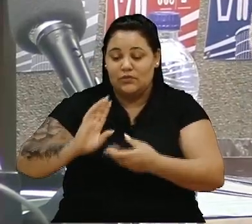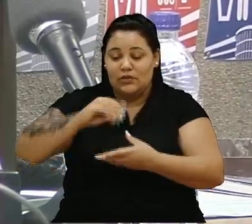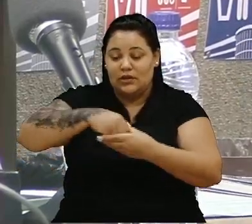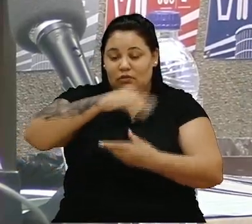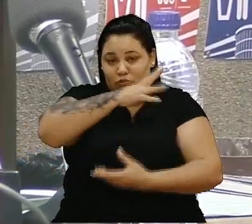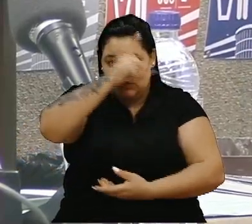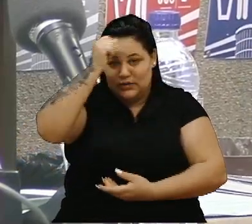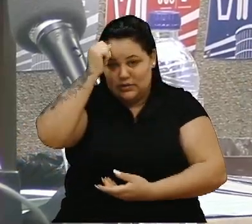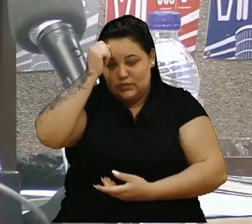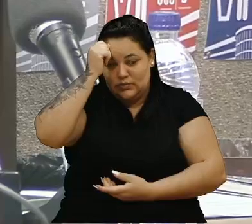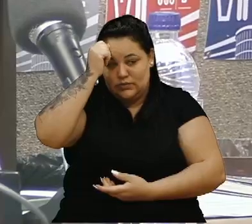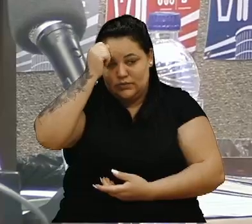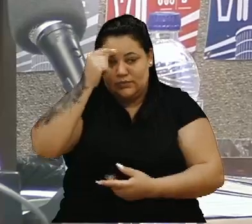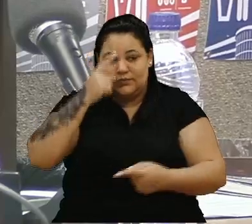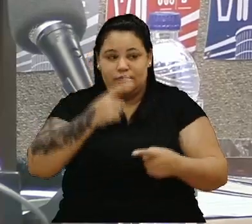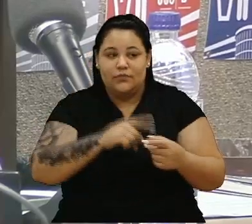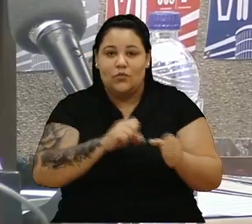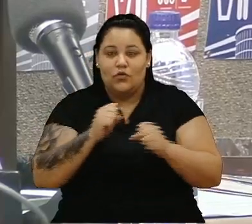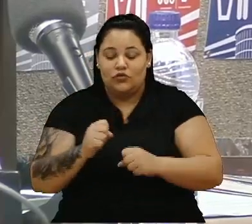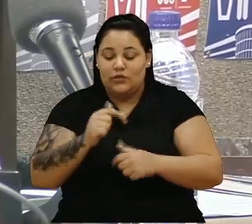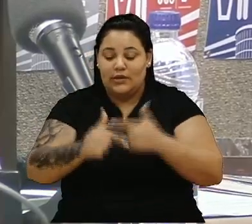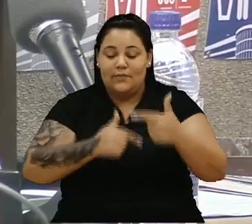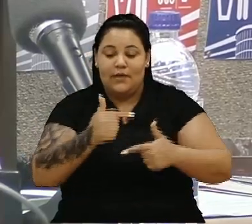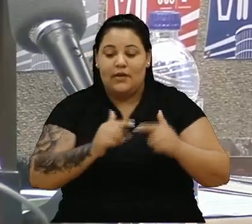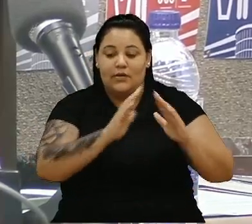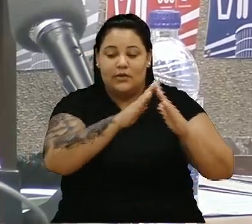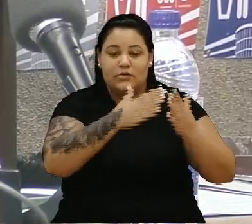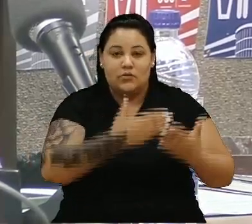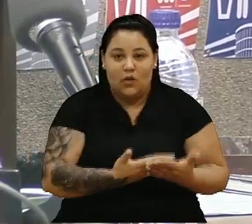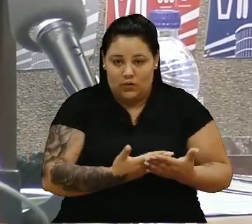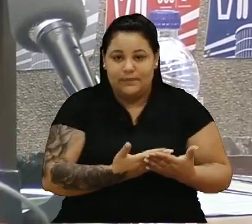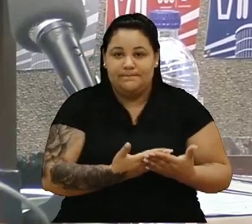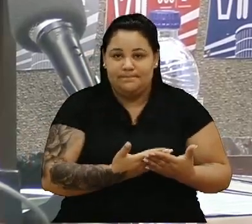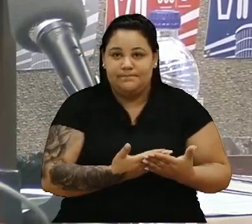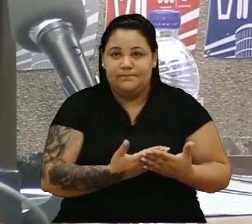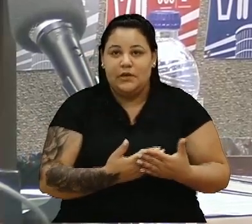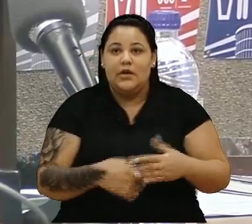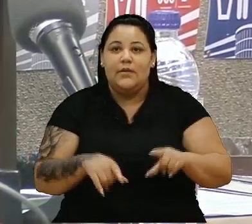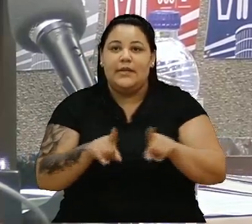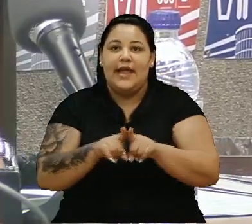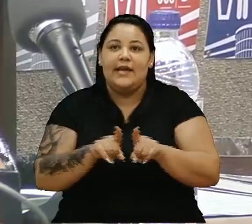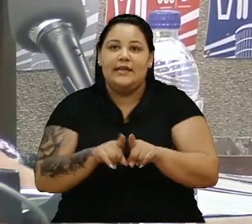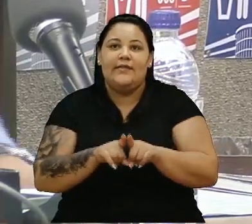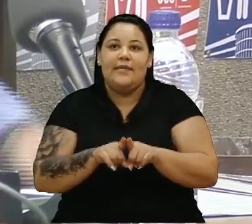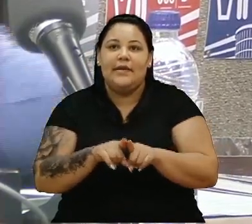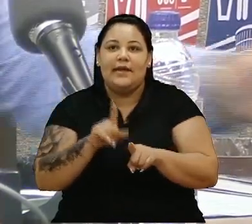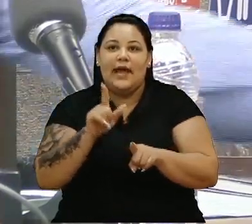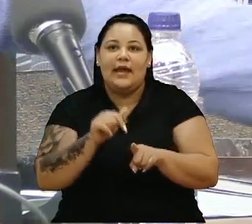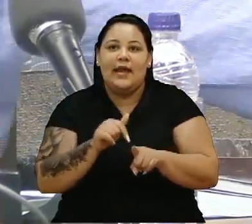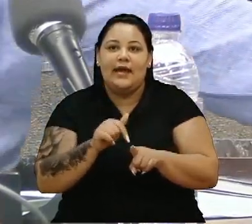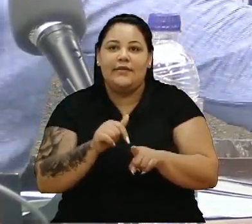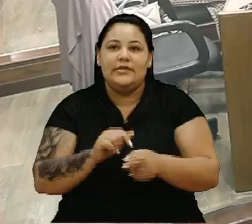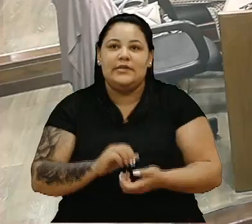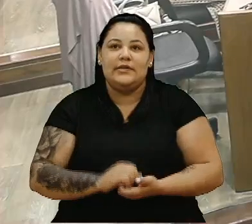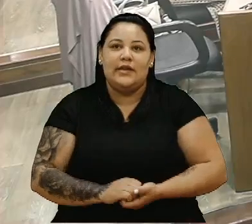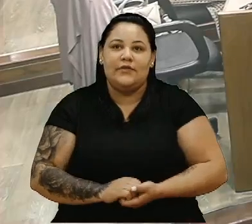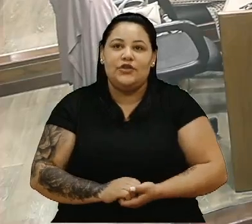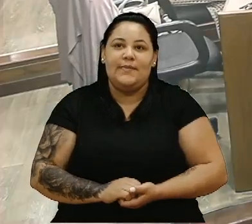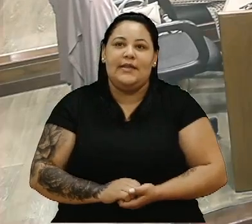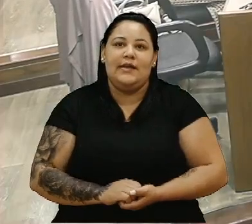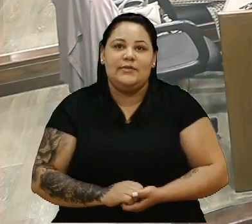pode atuar nas escolas e que tem atuado brilhantemente para proteger as nossas crianças. Muito obrigado.